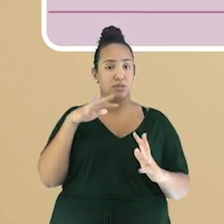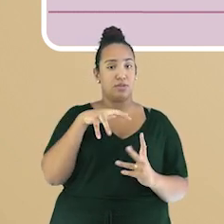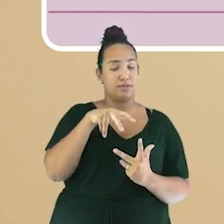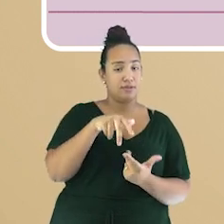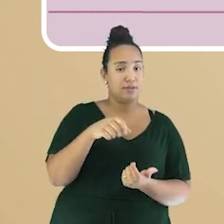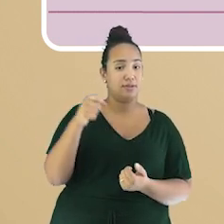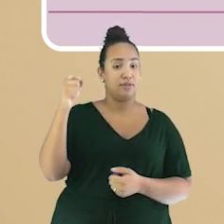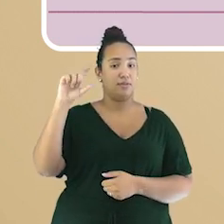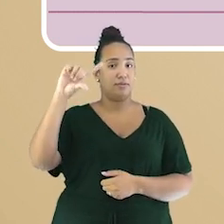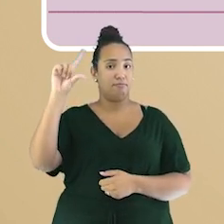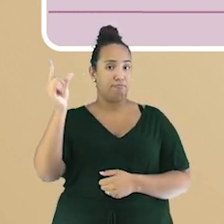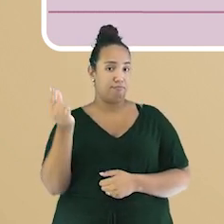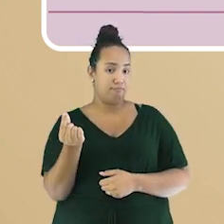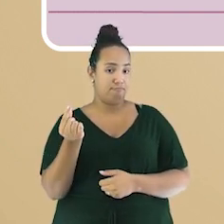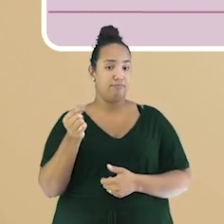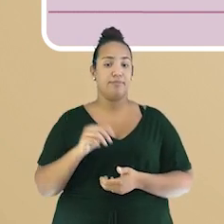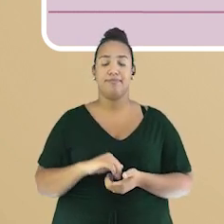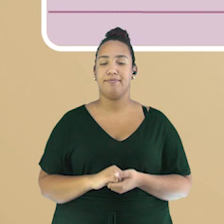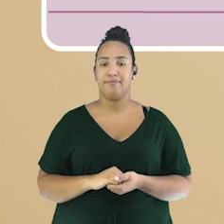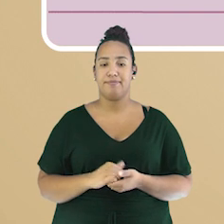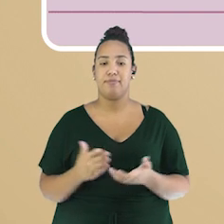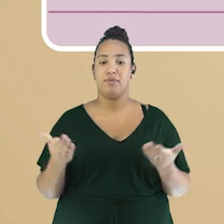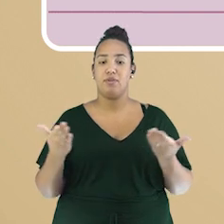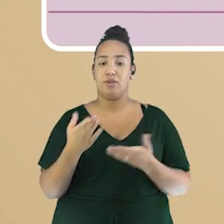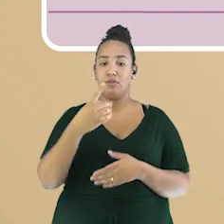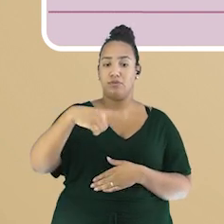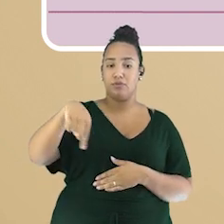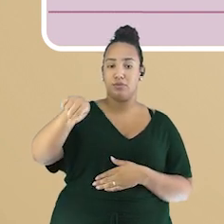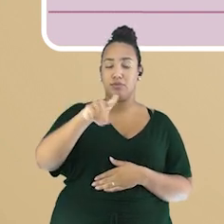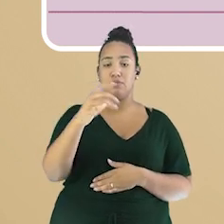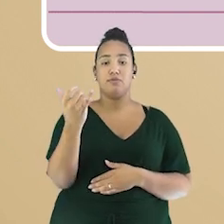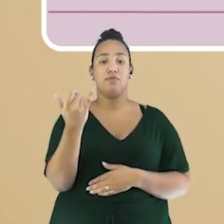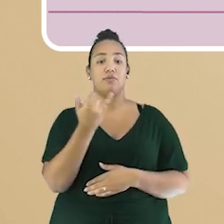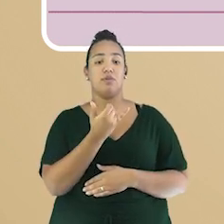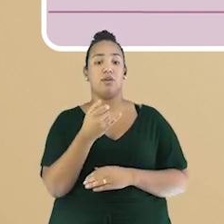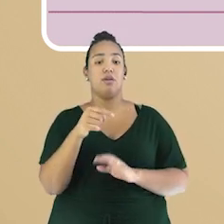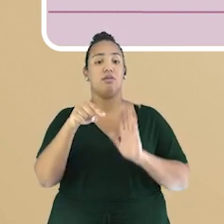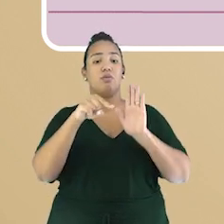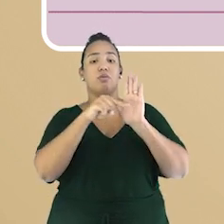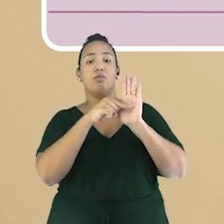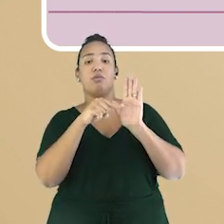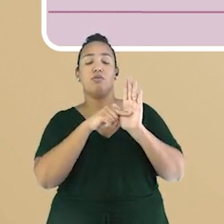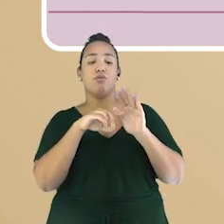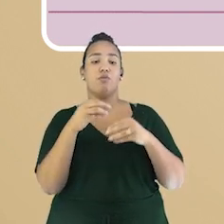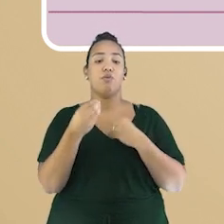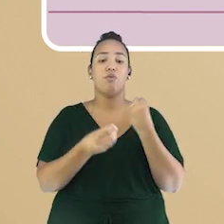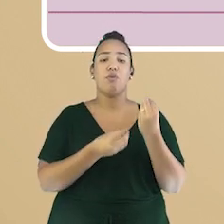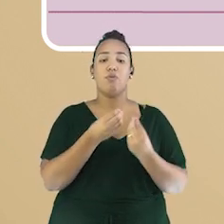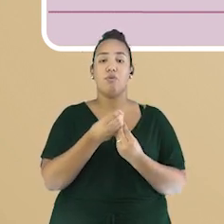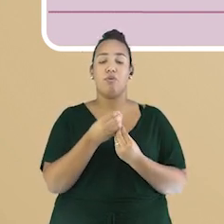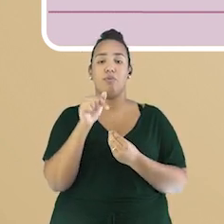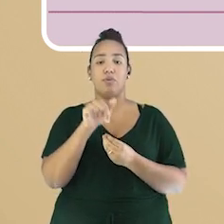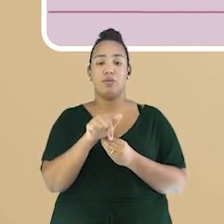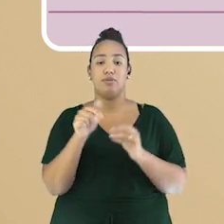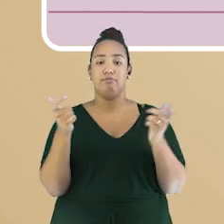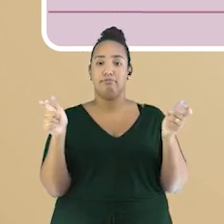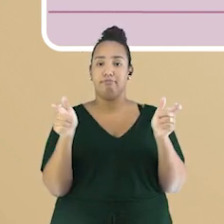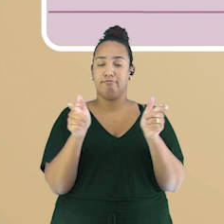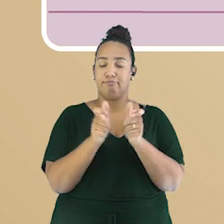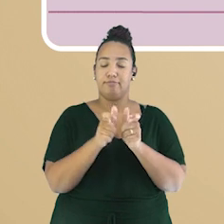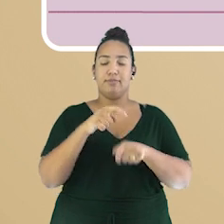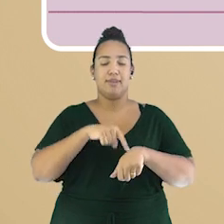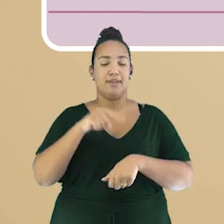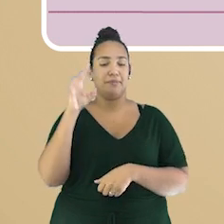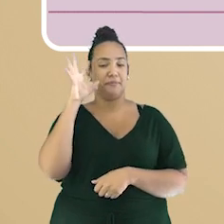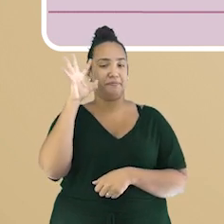e a Lua. Agora, vocês vão indicar qual é o expoente desse número em notação científica. Vou dar um tempo